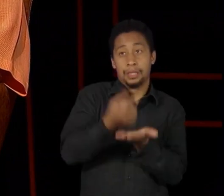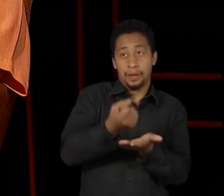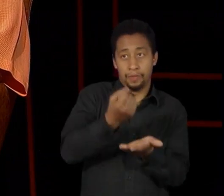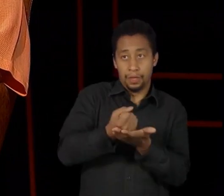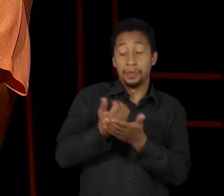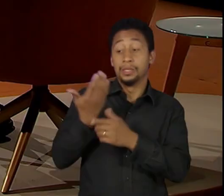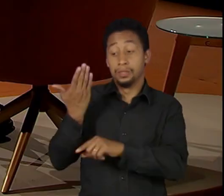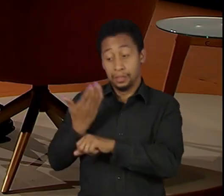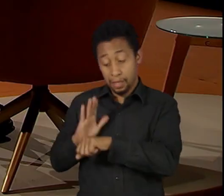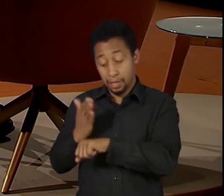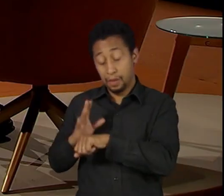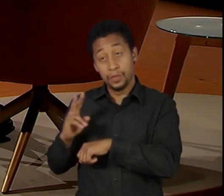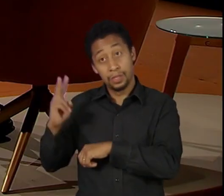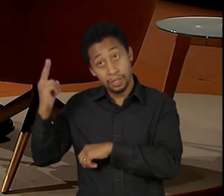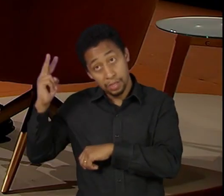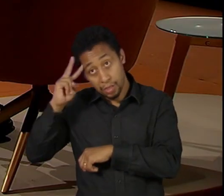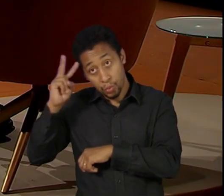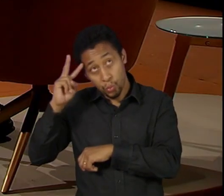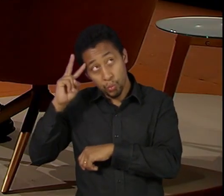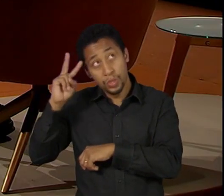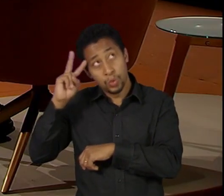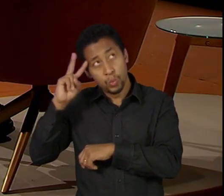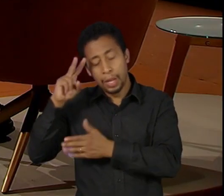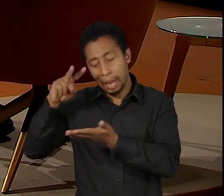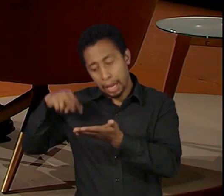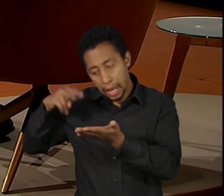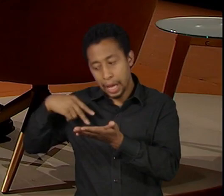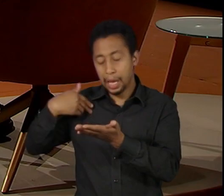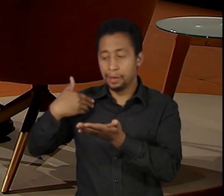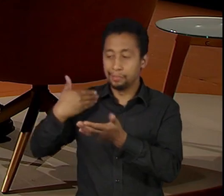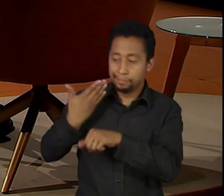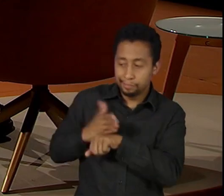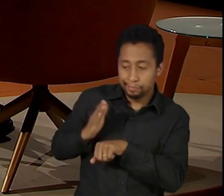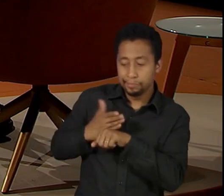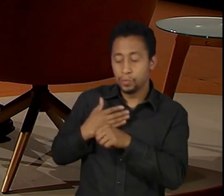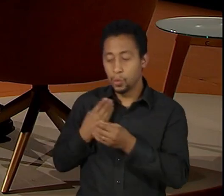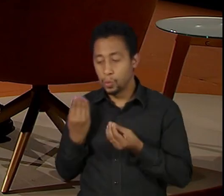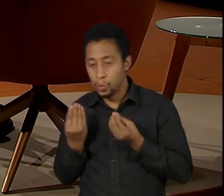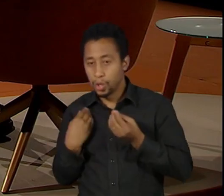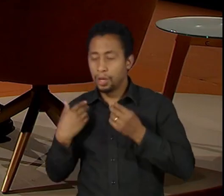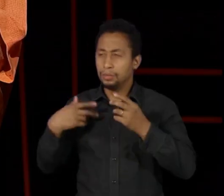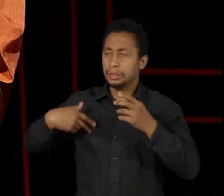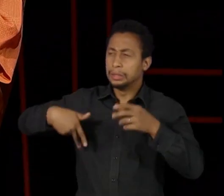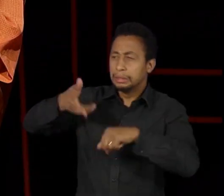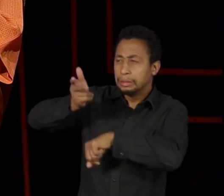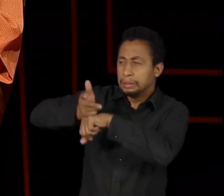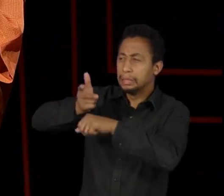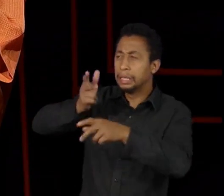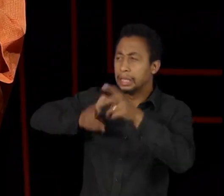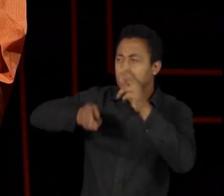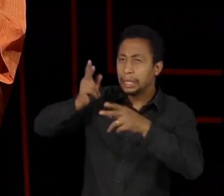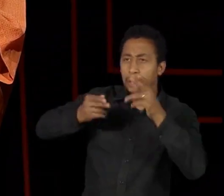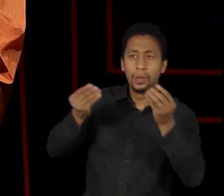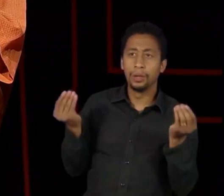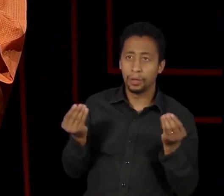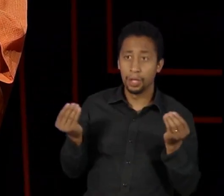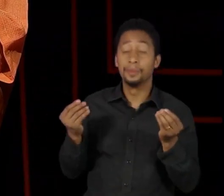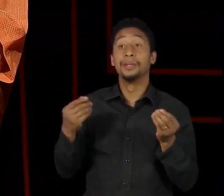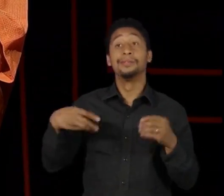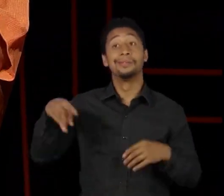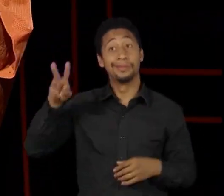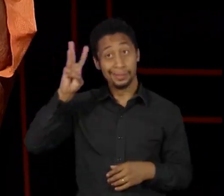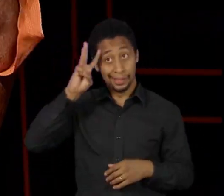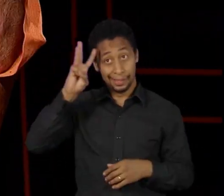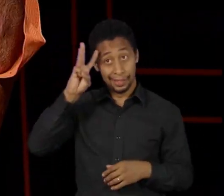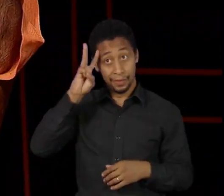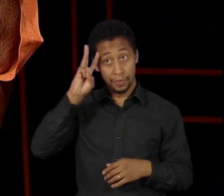segunda-feira, lendo e tal, acertando cortes, vendo não sei o quê, tal. Na terça-feira, nós fazíamos um